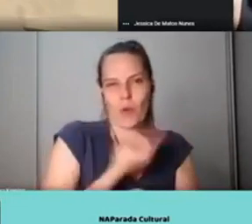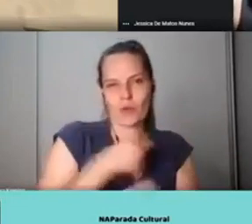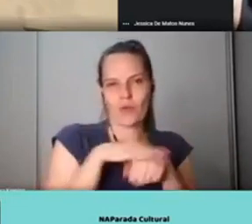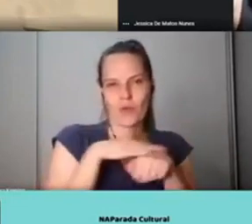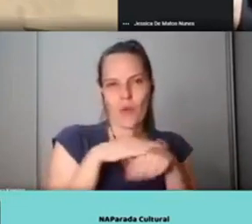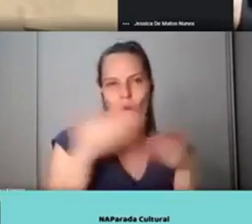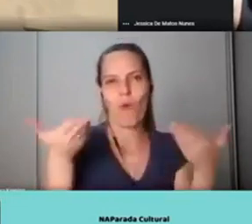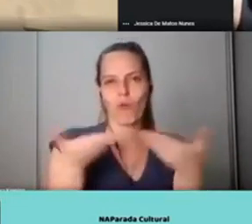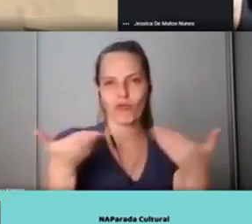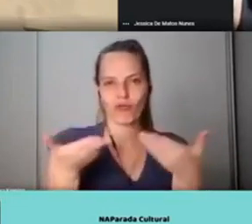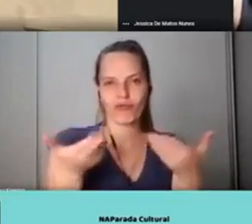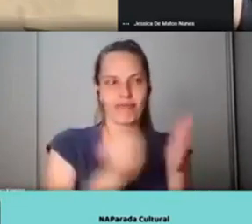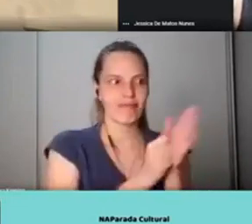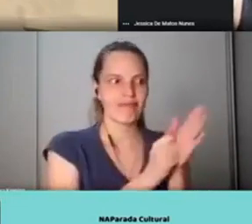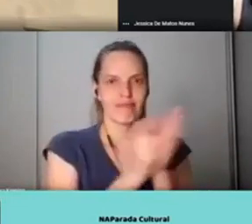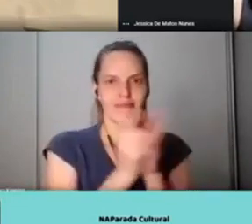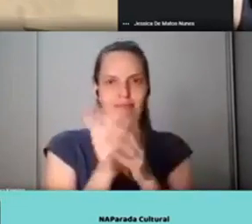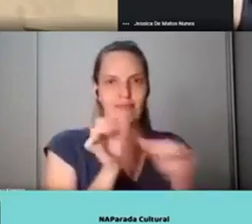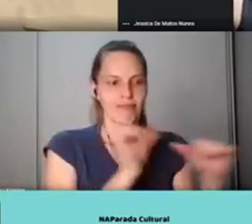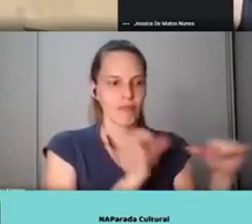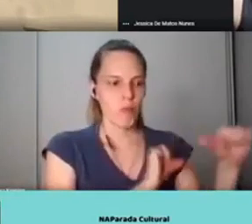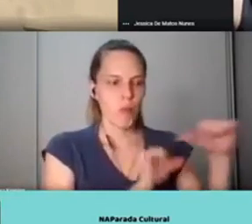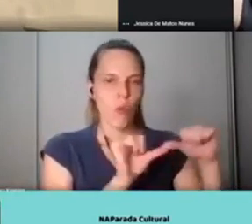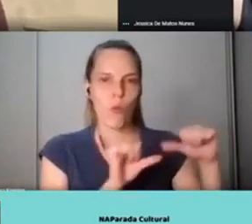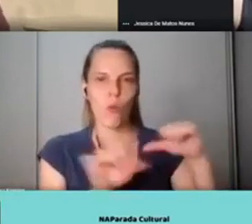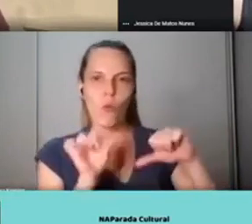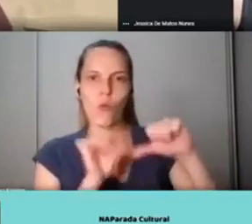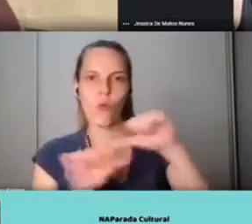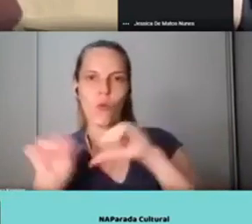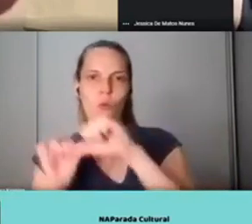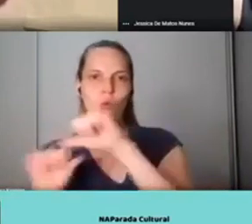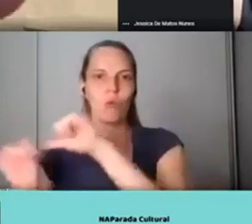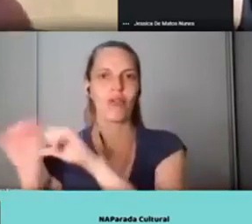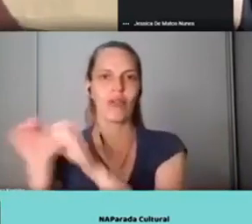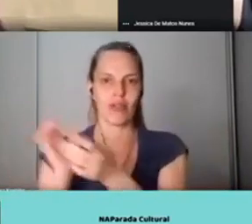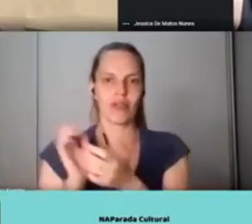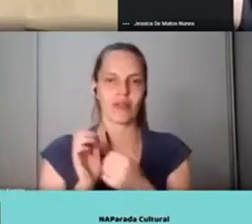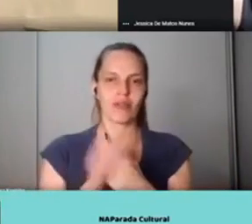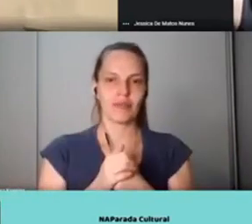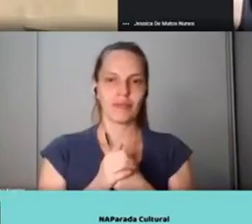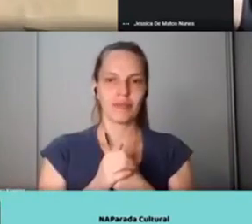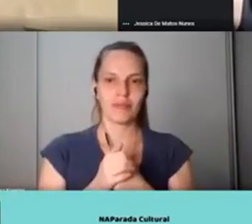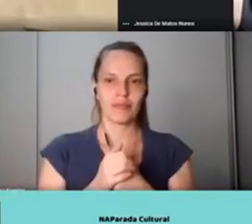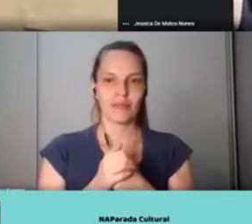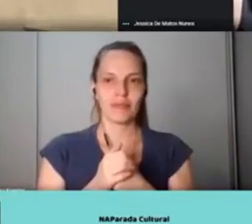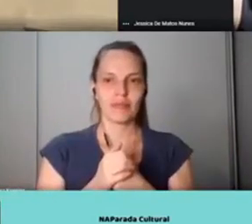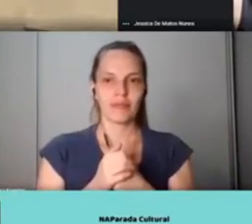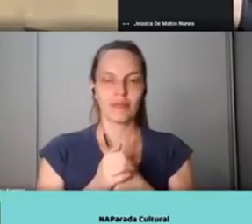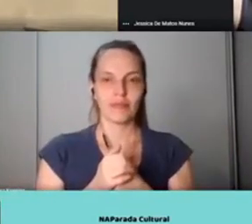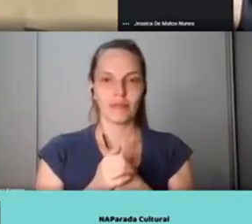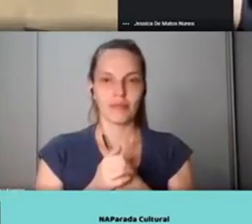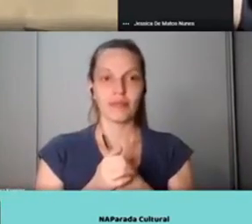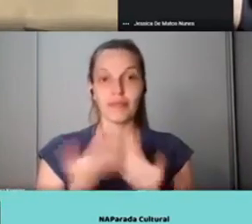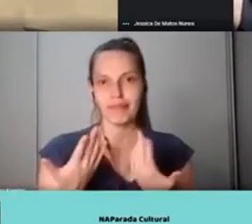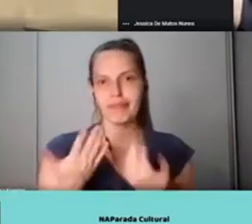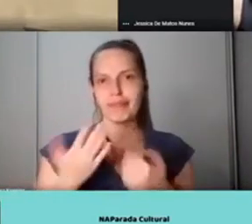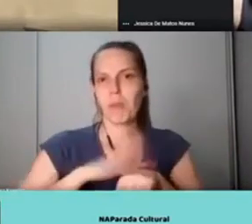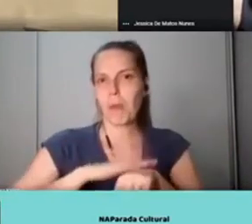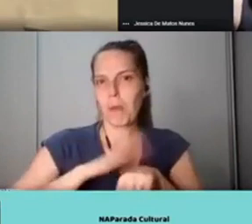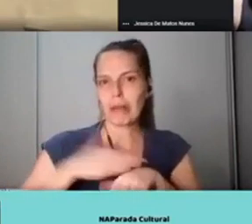quantas mudanças que vão acontecendo, né? Quantas mudanças que a gente vai passando, assim.